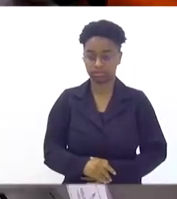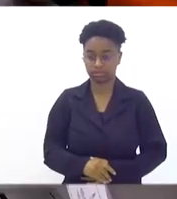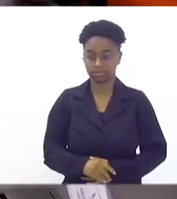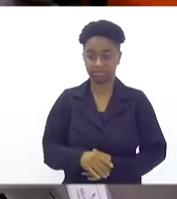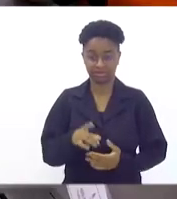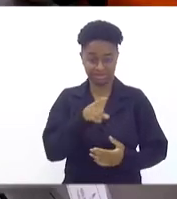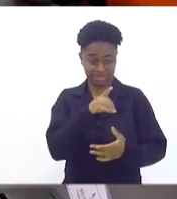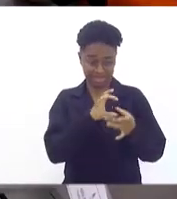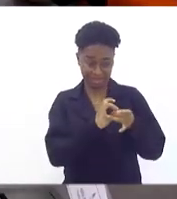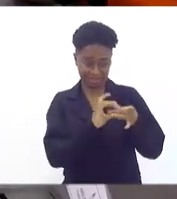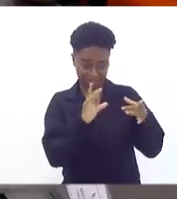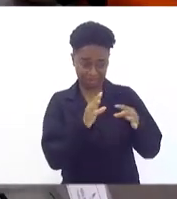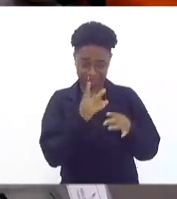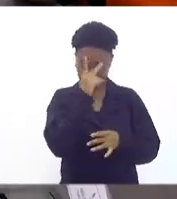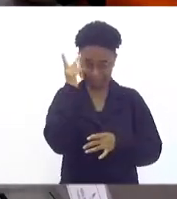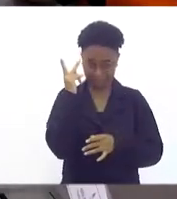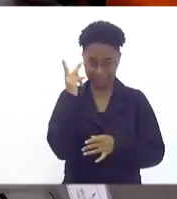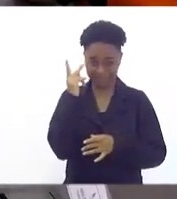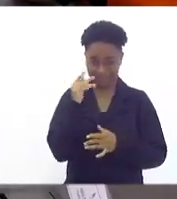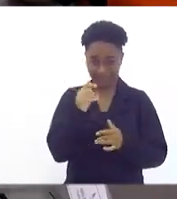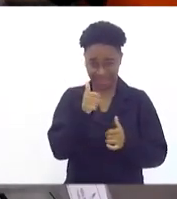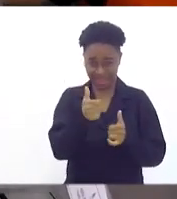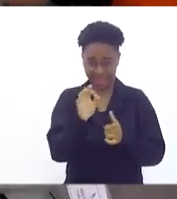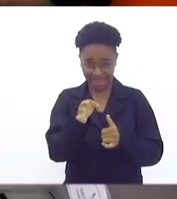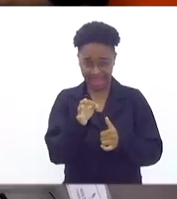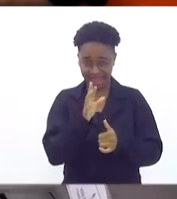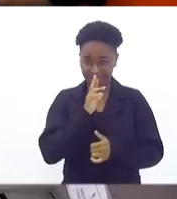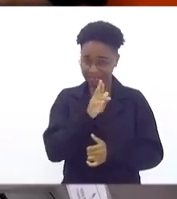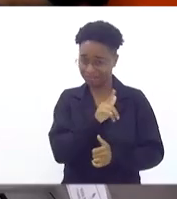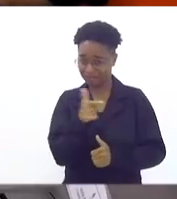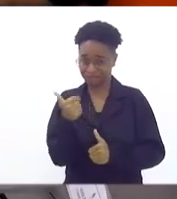nome dos colegas Conselheiro Charles Batista